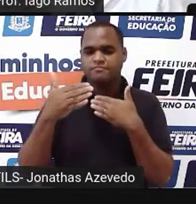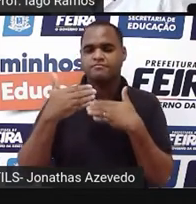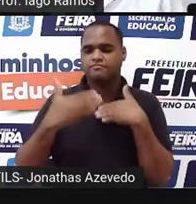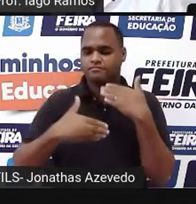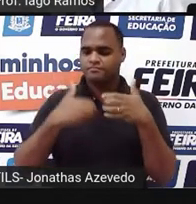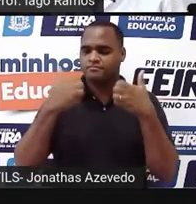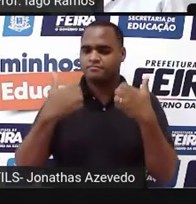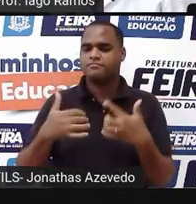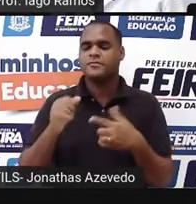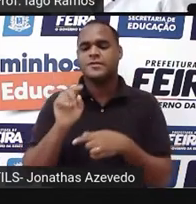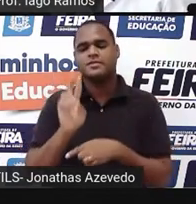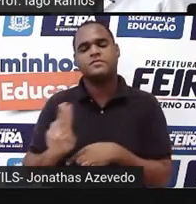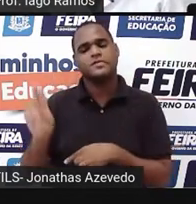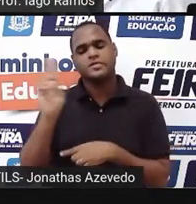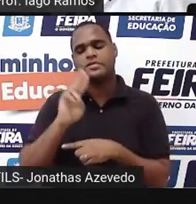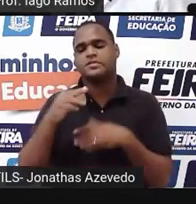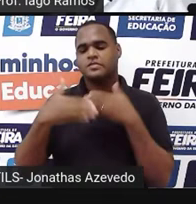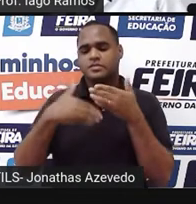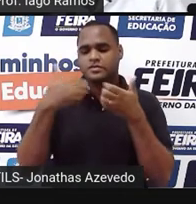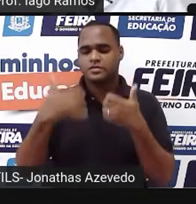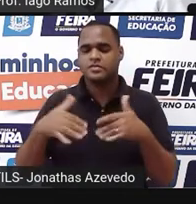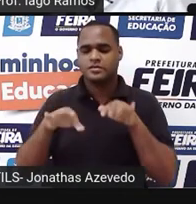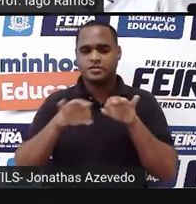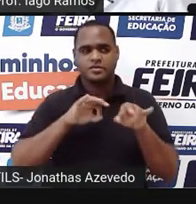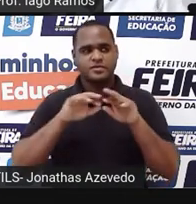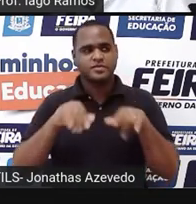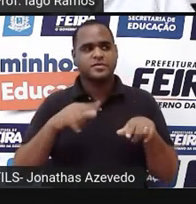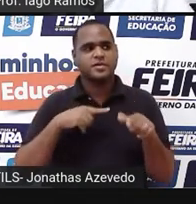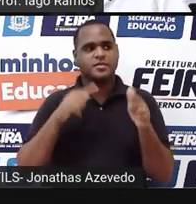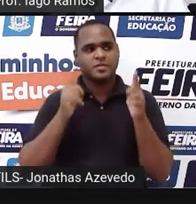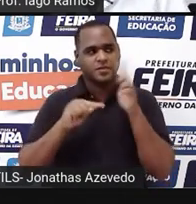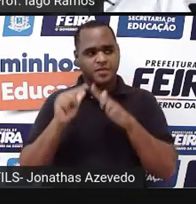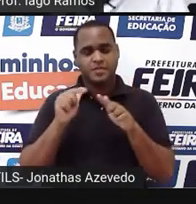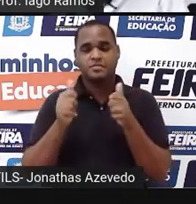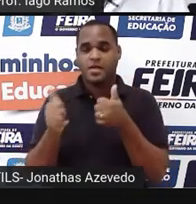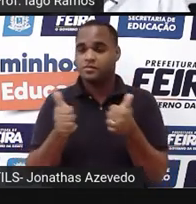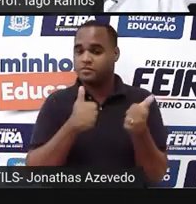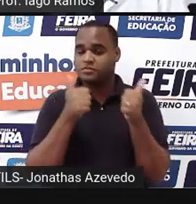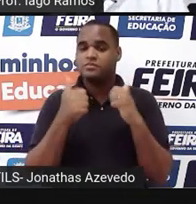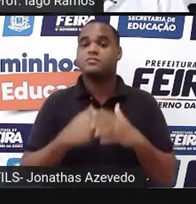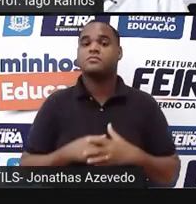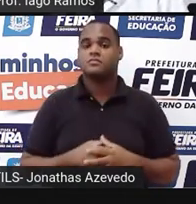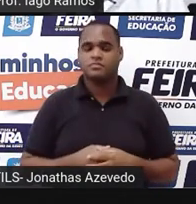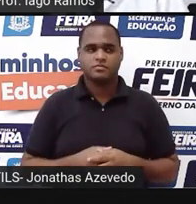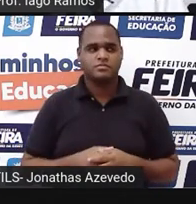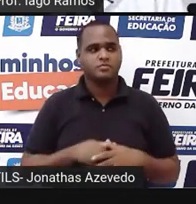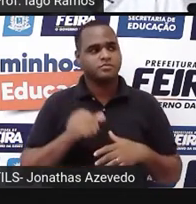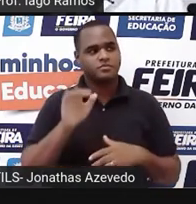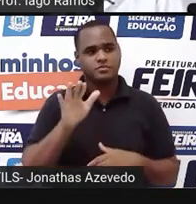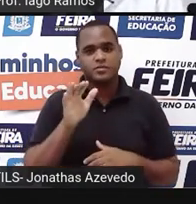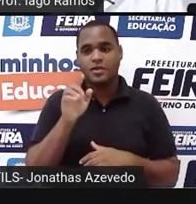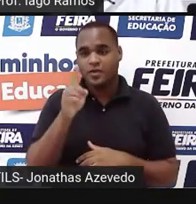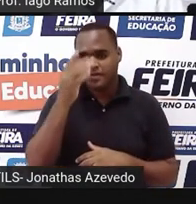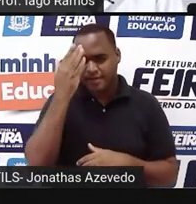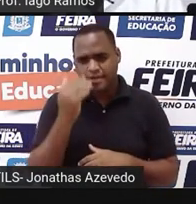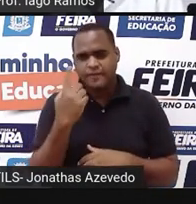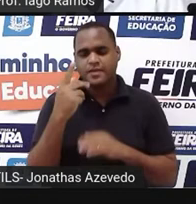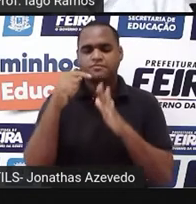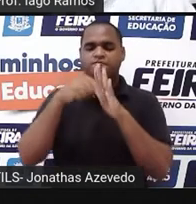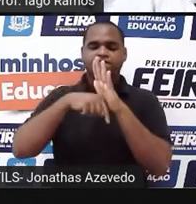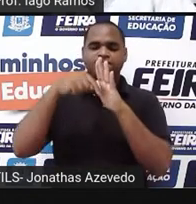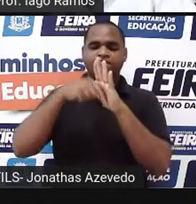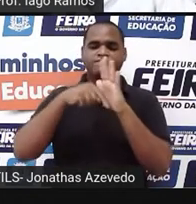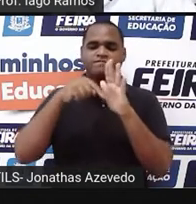passo, usa ela e sai resolvendo equações de segundo grau. Mas eu sei que você deve estar se